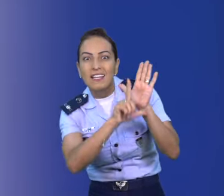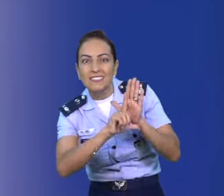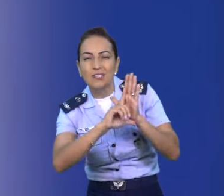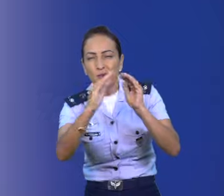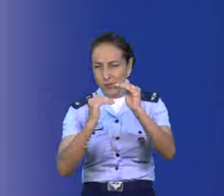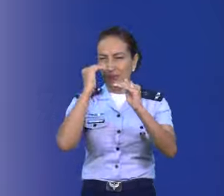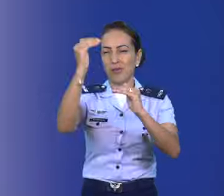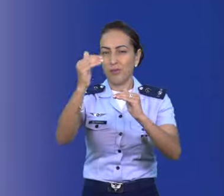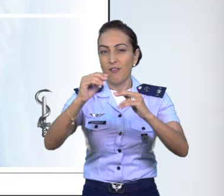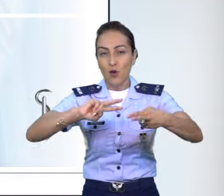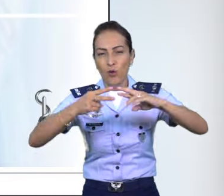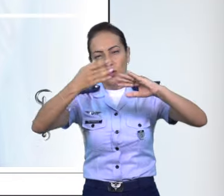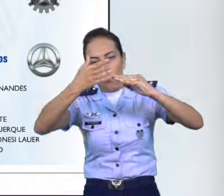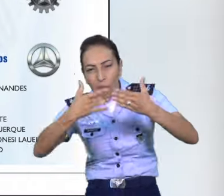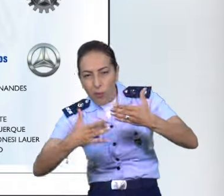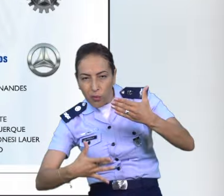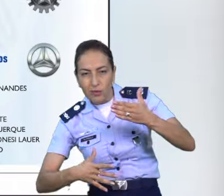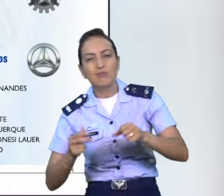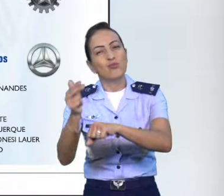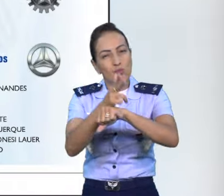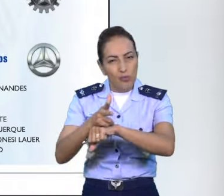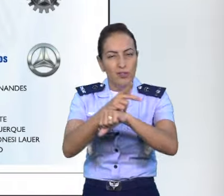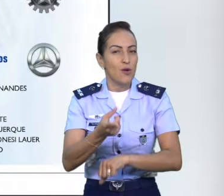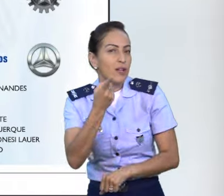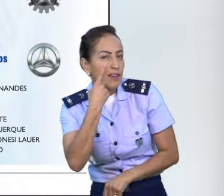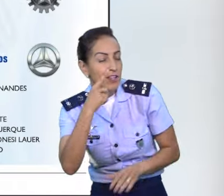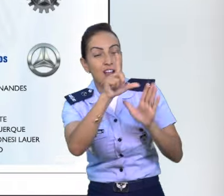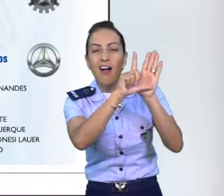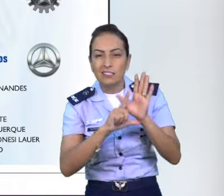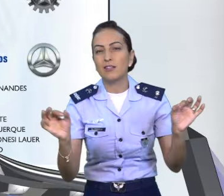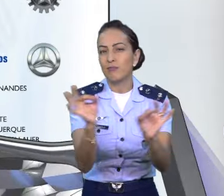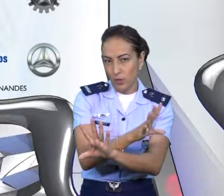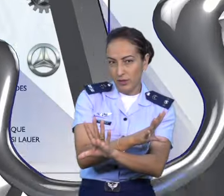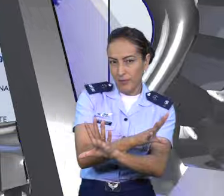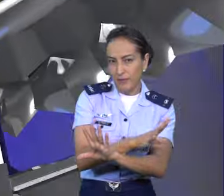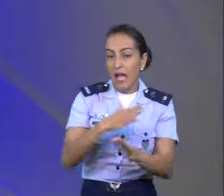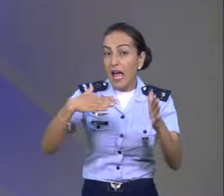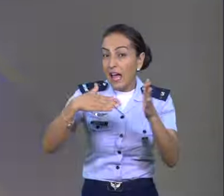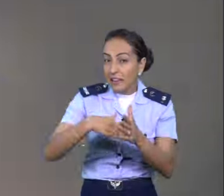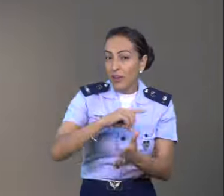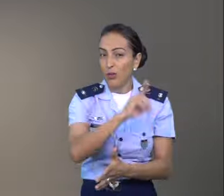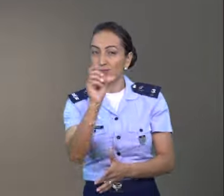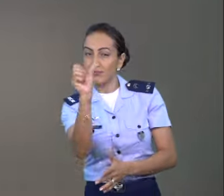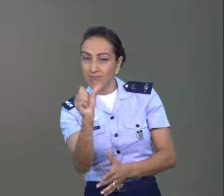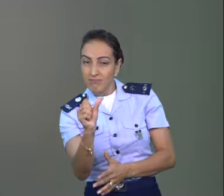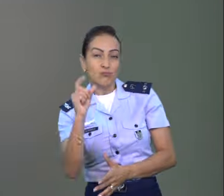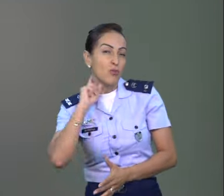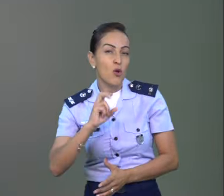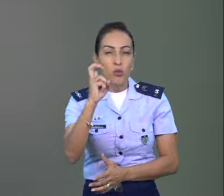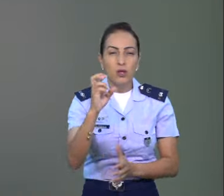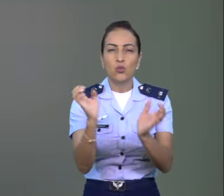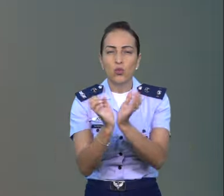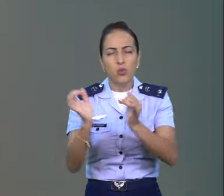de oficiais promovidos. Acesse o link na descrição deste vídeo e confira a lista completa. Até o dia 6 de